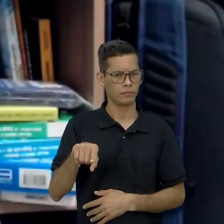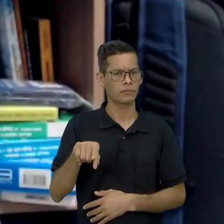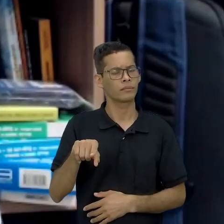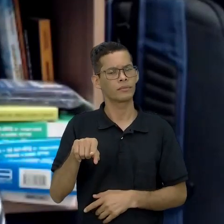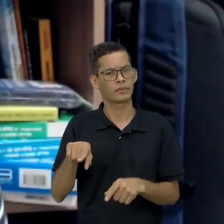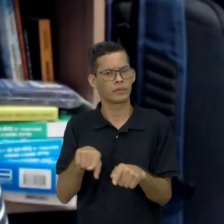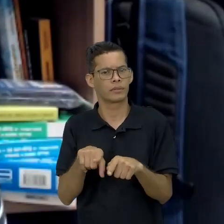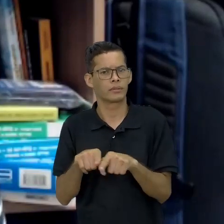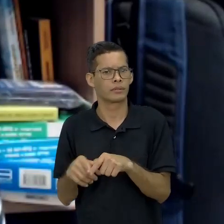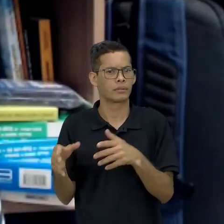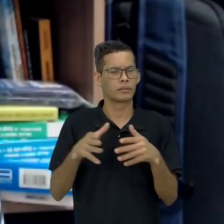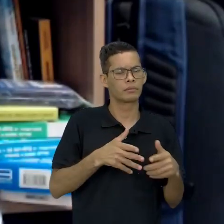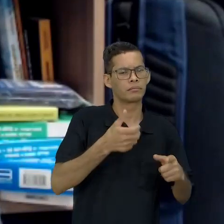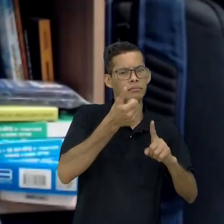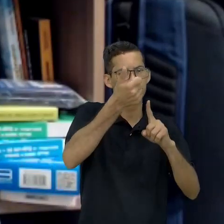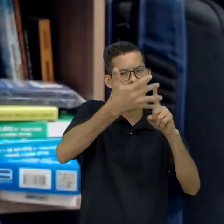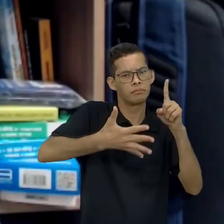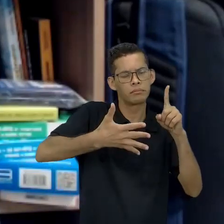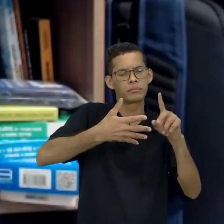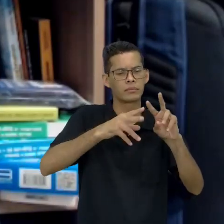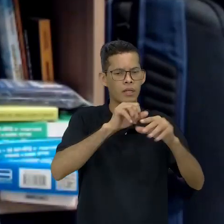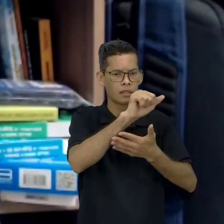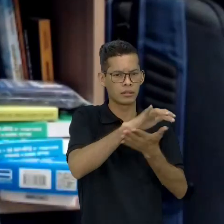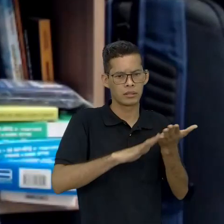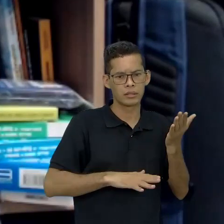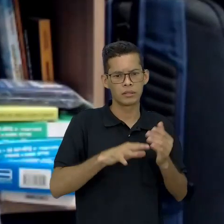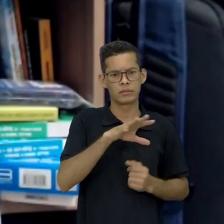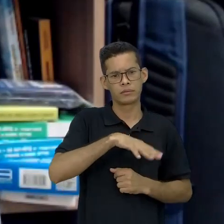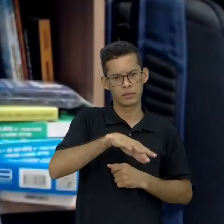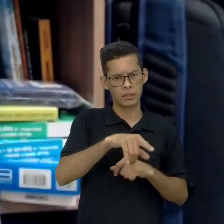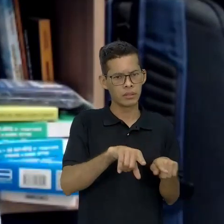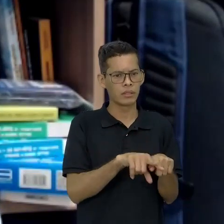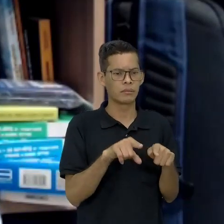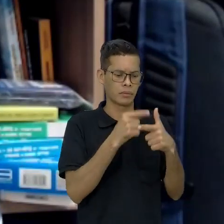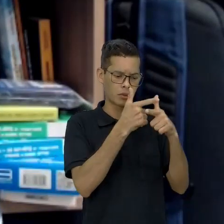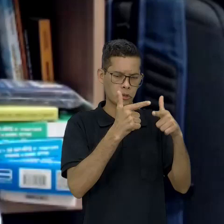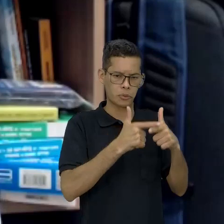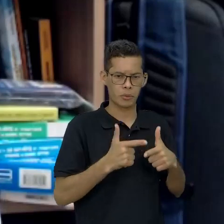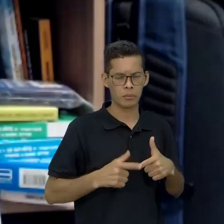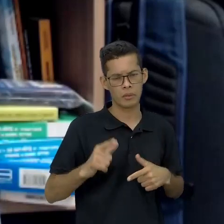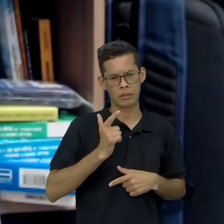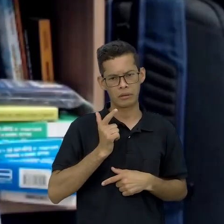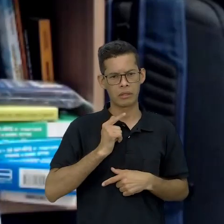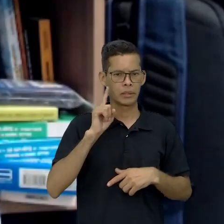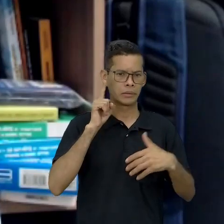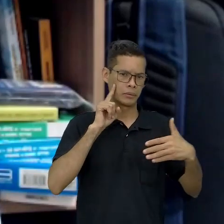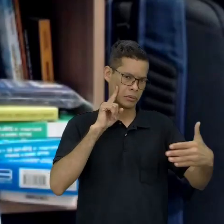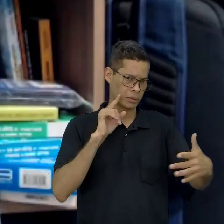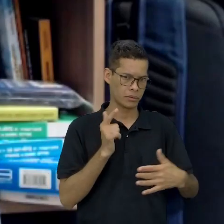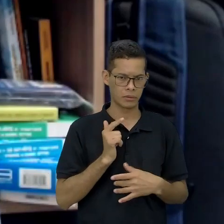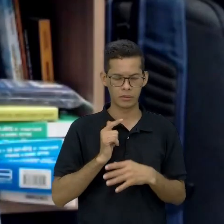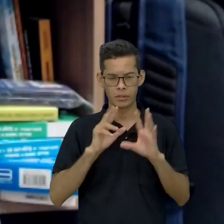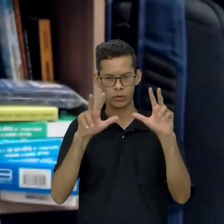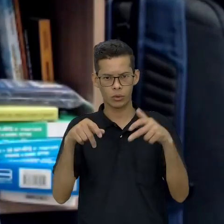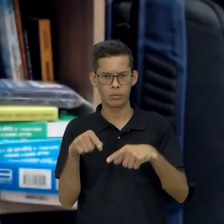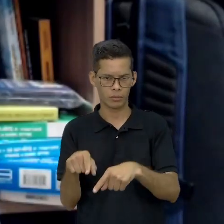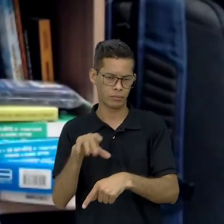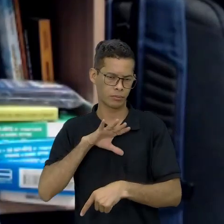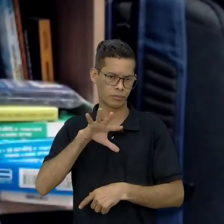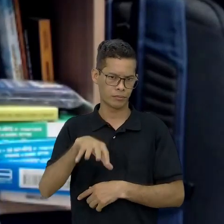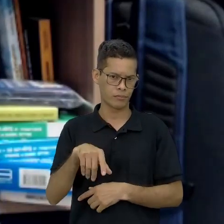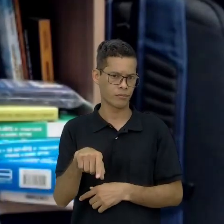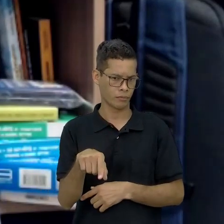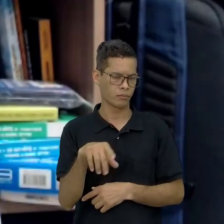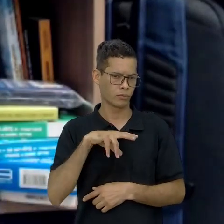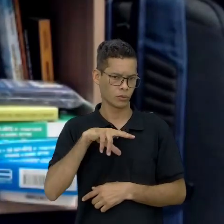nos discursos aí, nas atividades, né, e problemas do dia a dia em relação à língua portuguesa, né, nós também